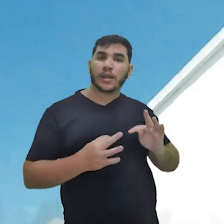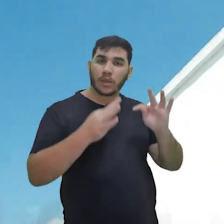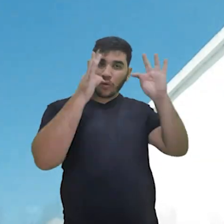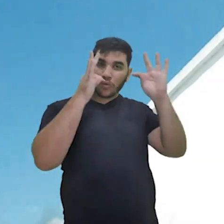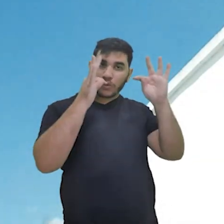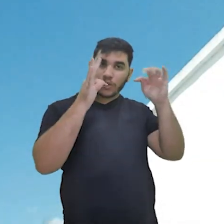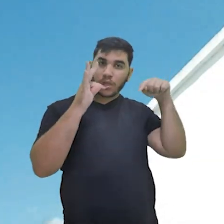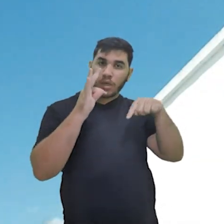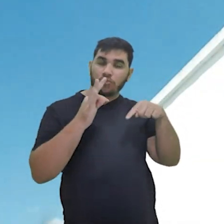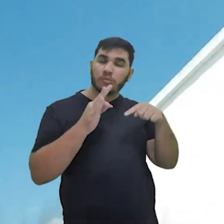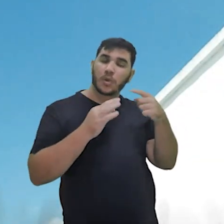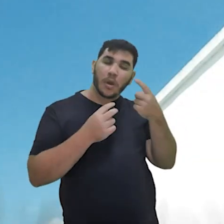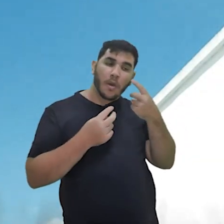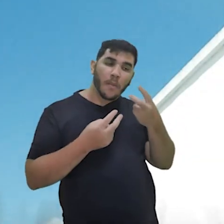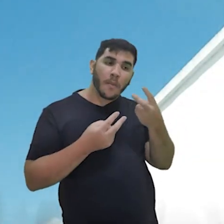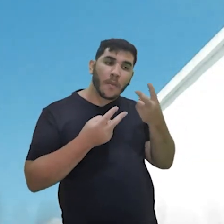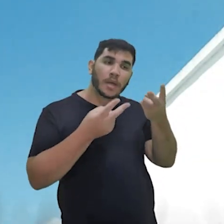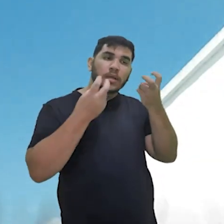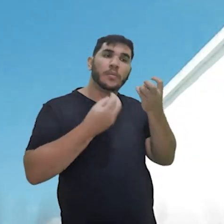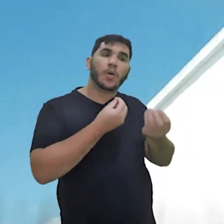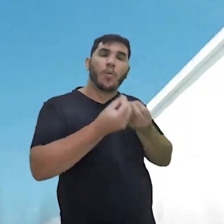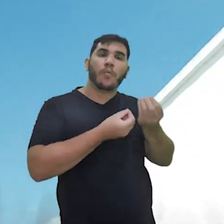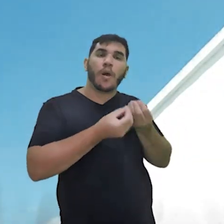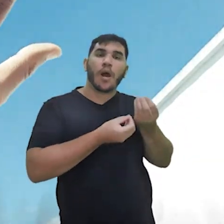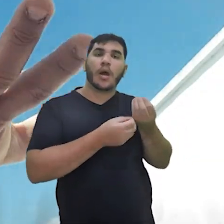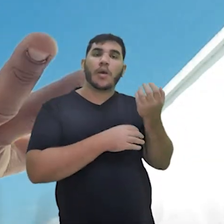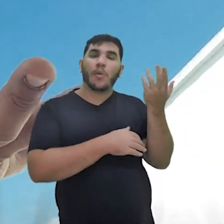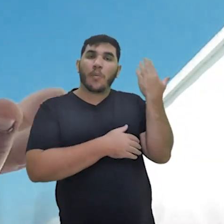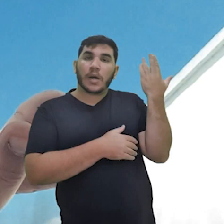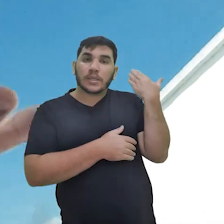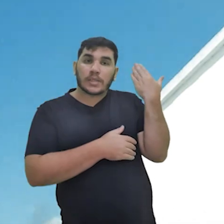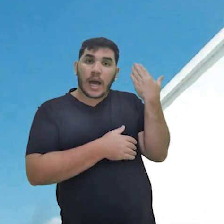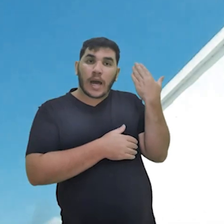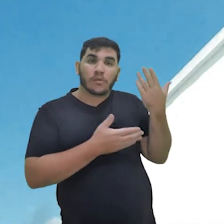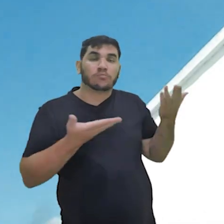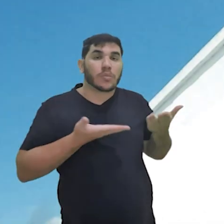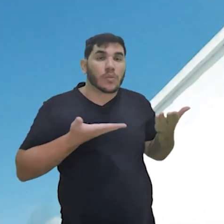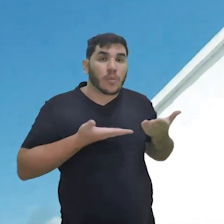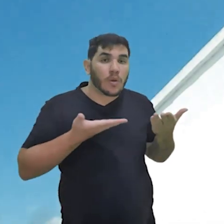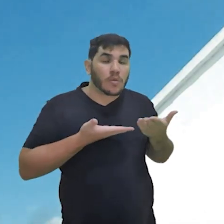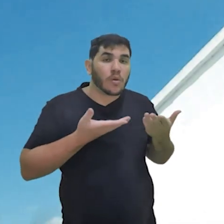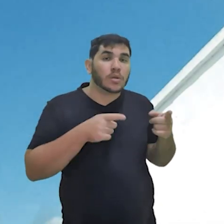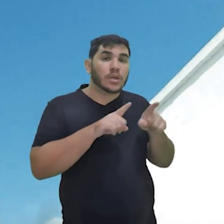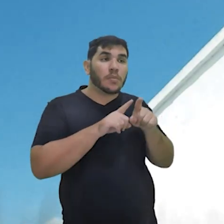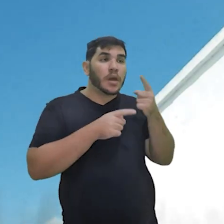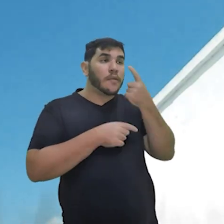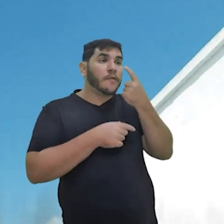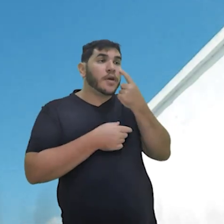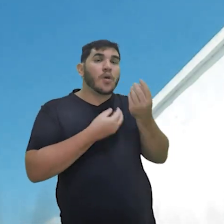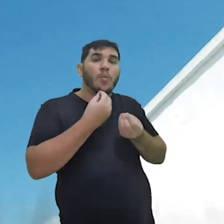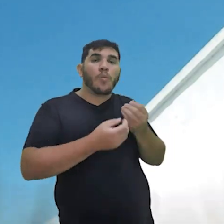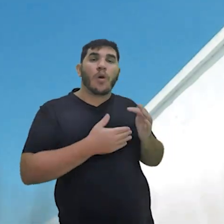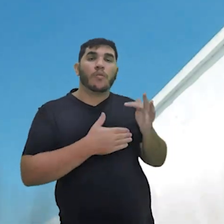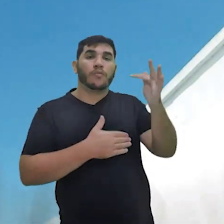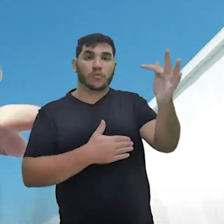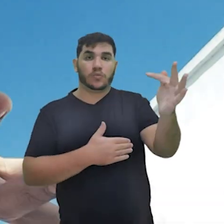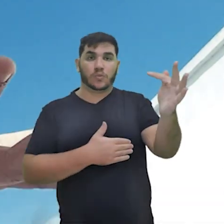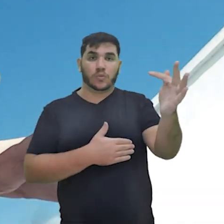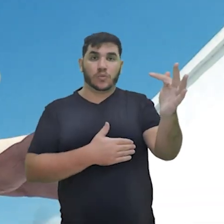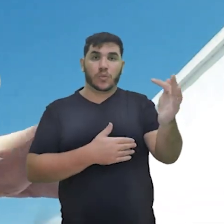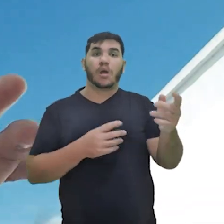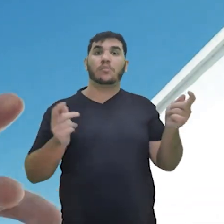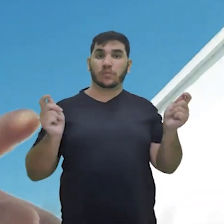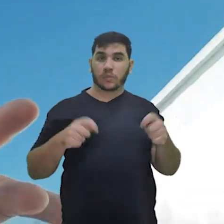podem fazer com que a gente olhe para o passado e perceba que ele é presente, que faz com que a gente olhe para o futuro, né? Agora